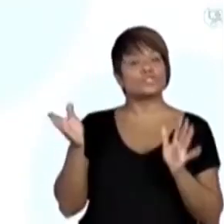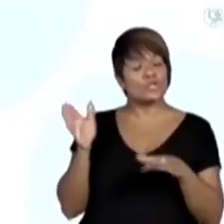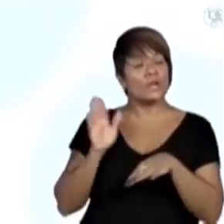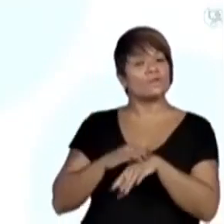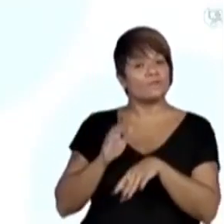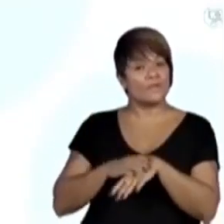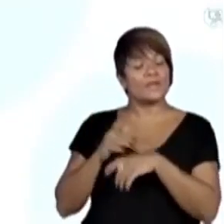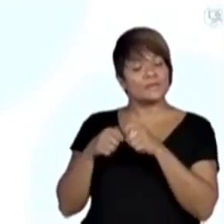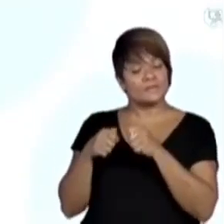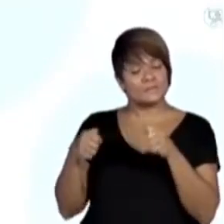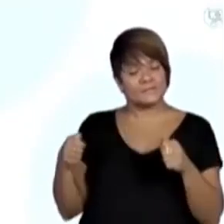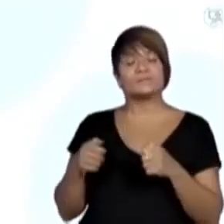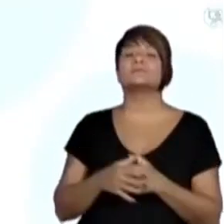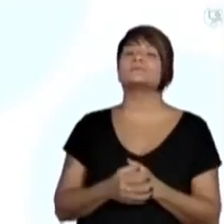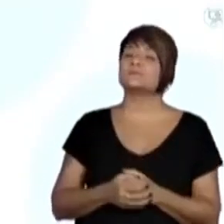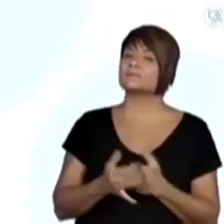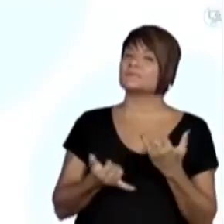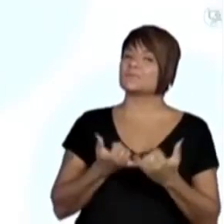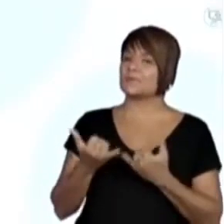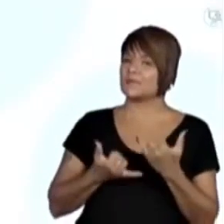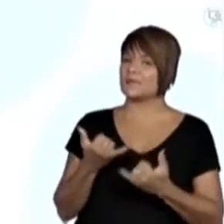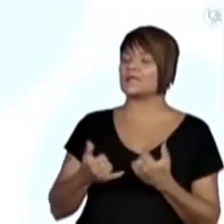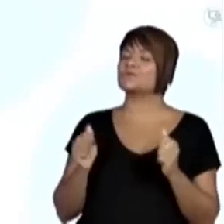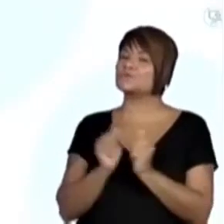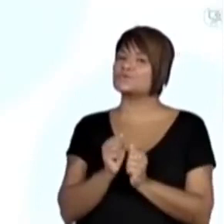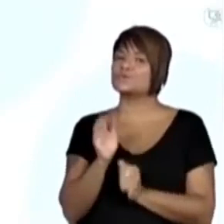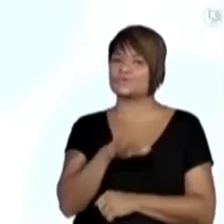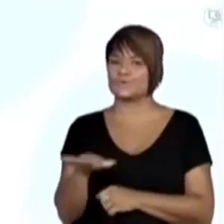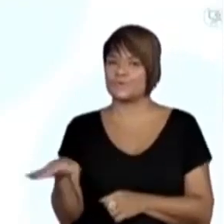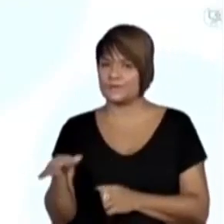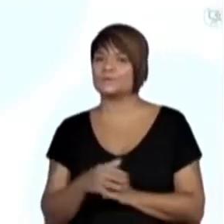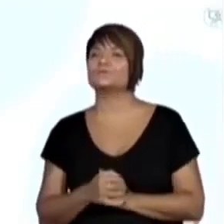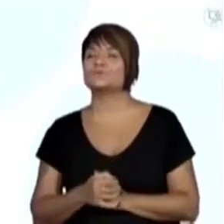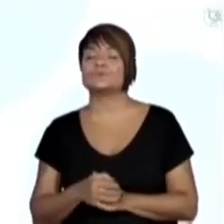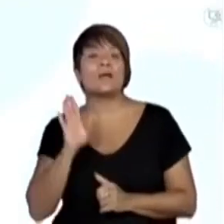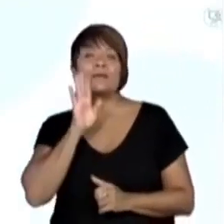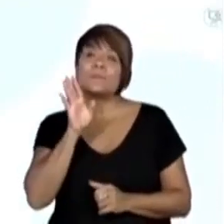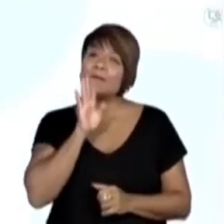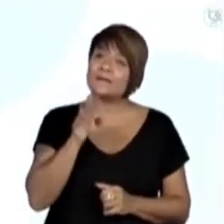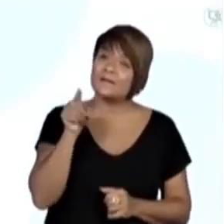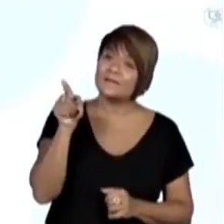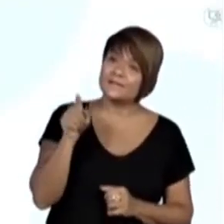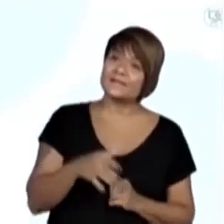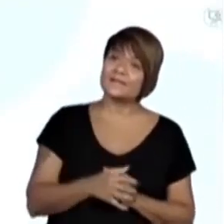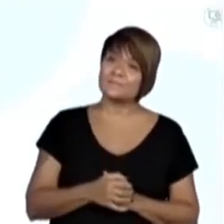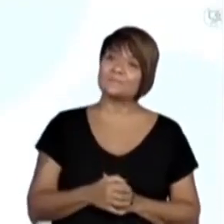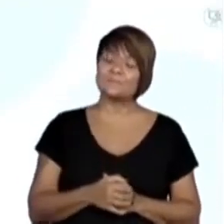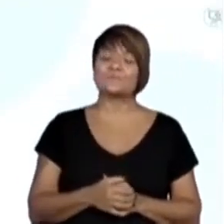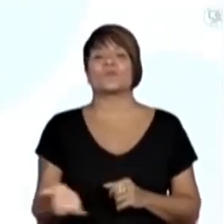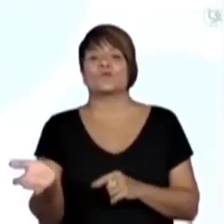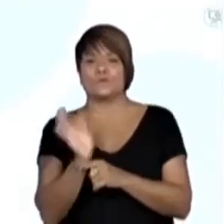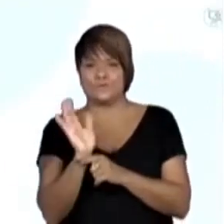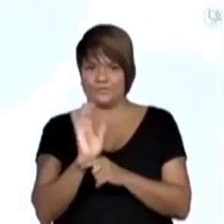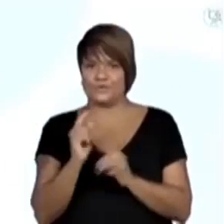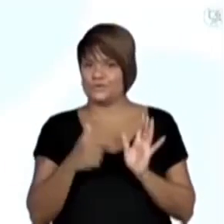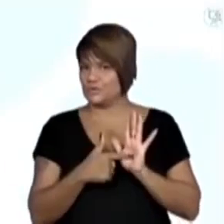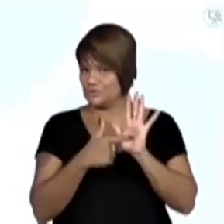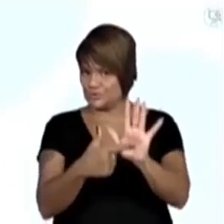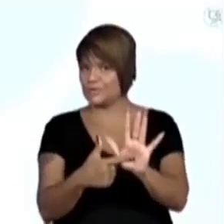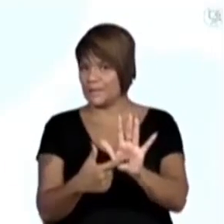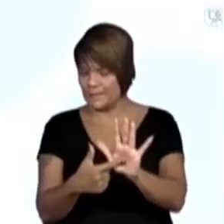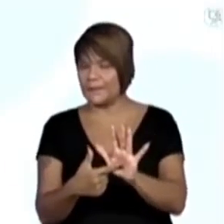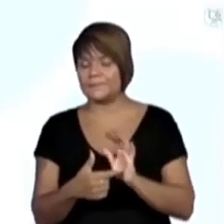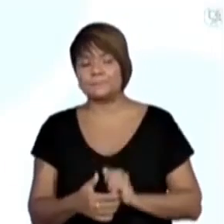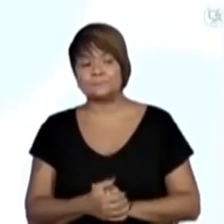realizaram, já confeccionaram esse brinquedo com os estudantes, hein? Que bacana. Isso, e o vídeo que eu indiquei para eles